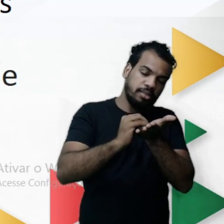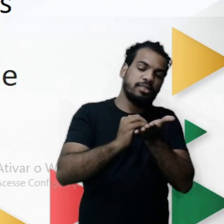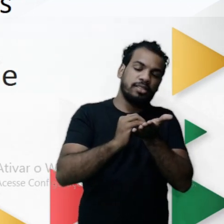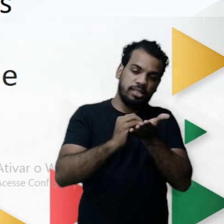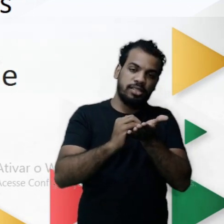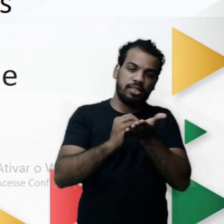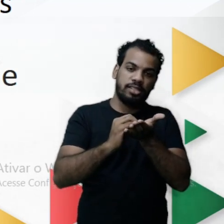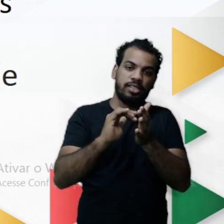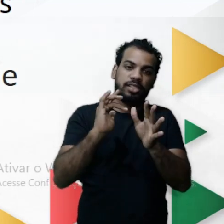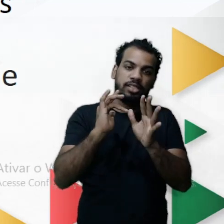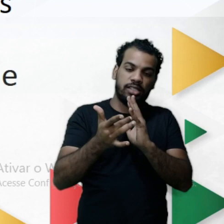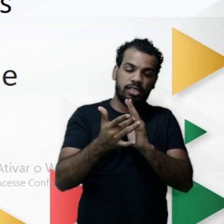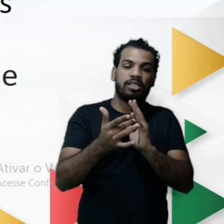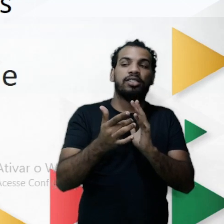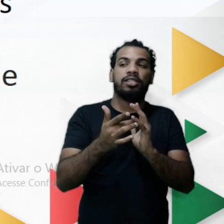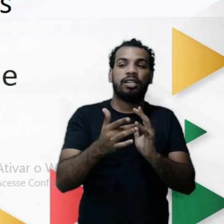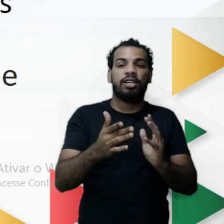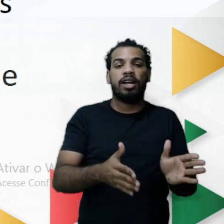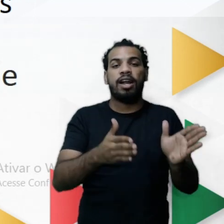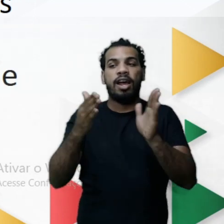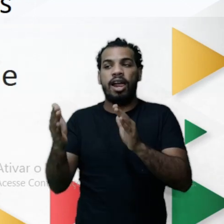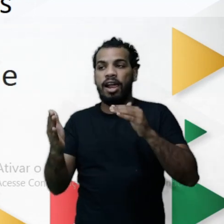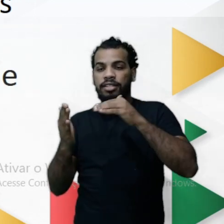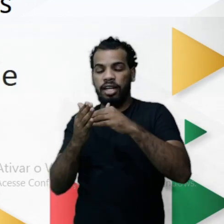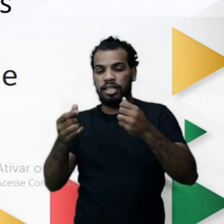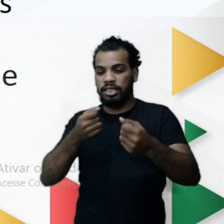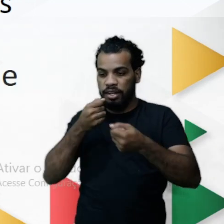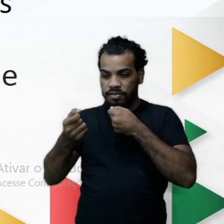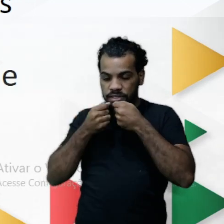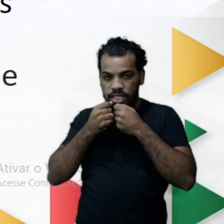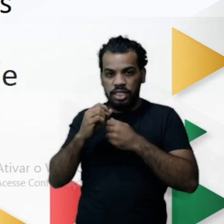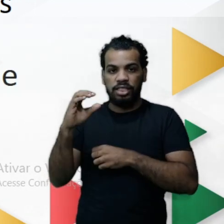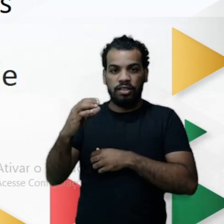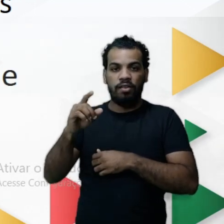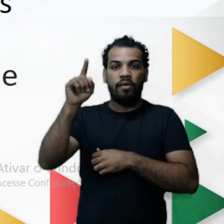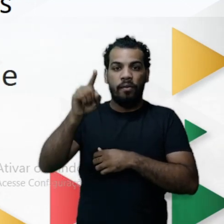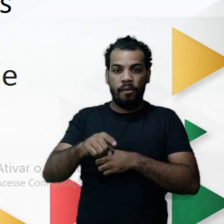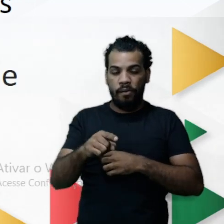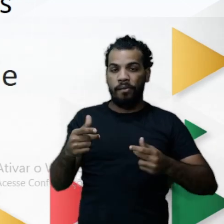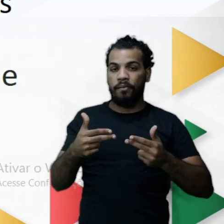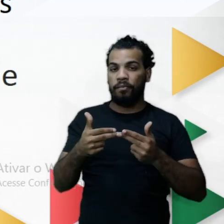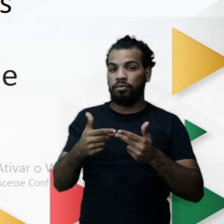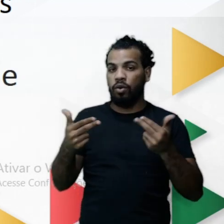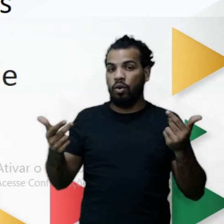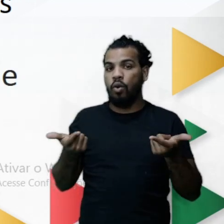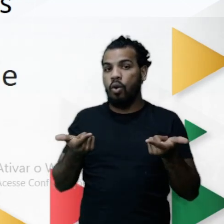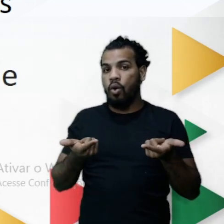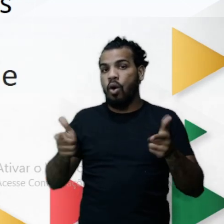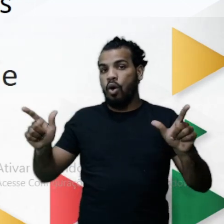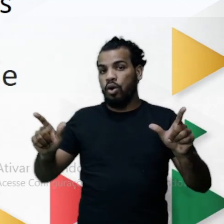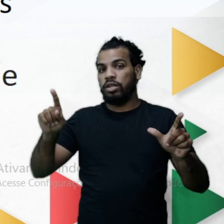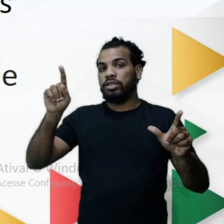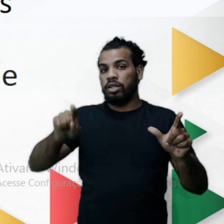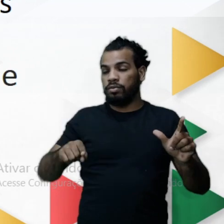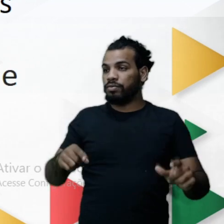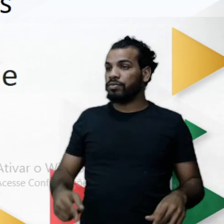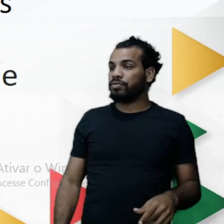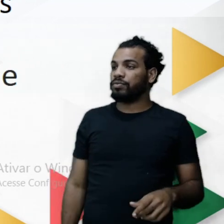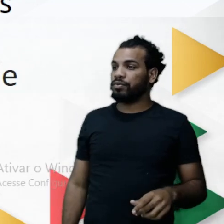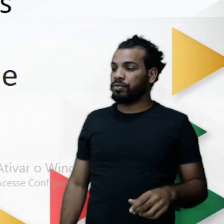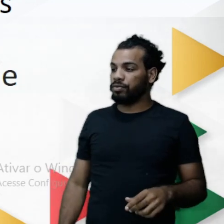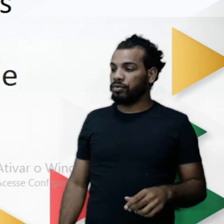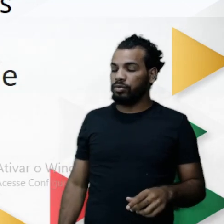redes sociais, até entrevista de emprego, artigos científicos, entre outros. Então vamos lá, fazer um